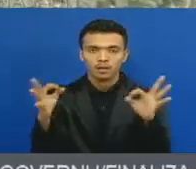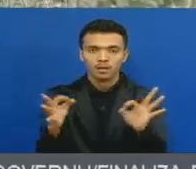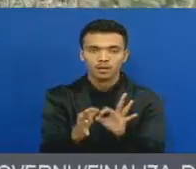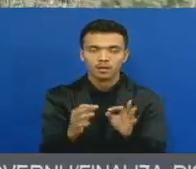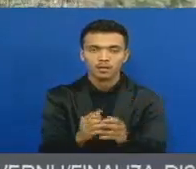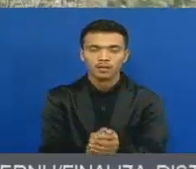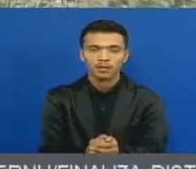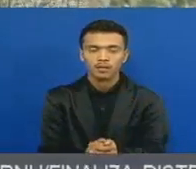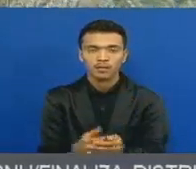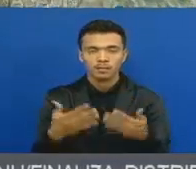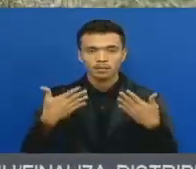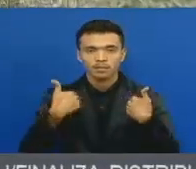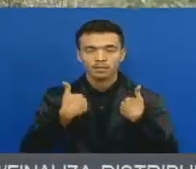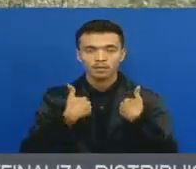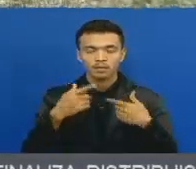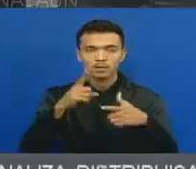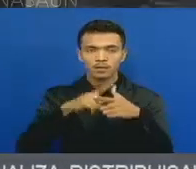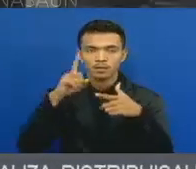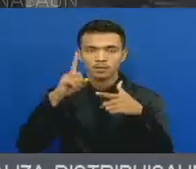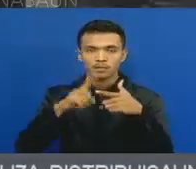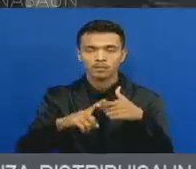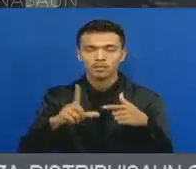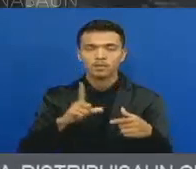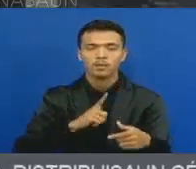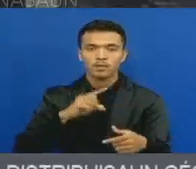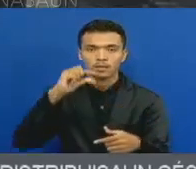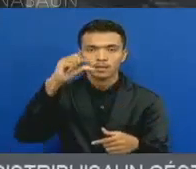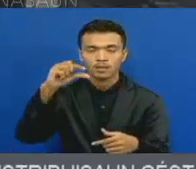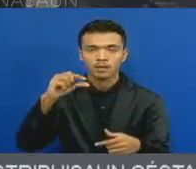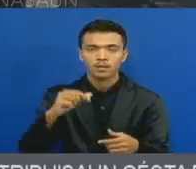irrigação tradicional em Bemacaíha. E depois, ia larga a parte